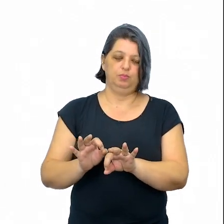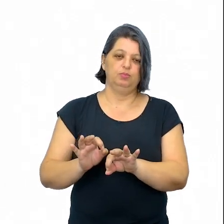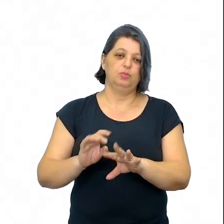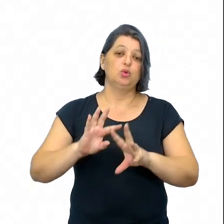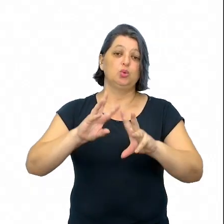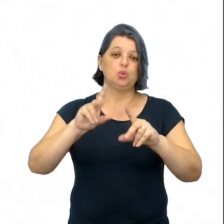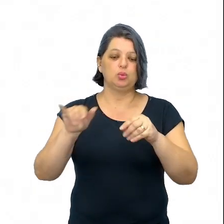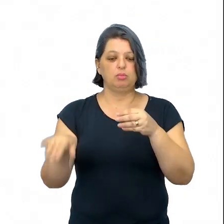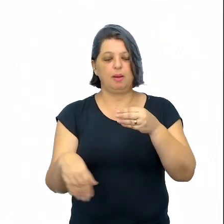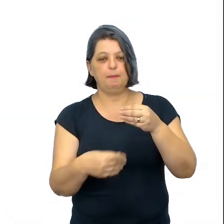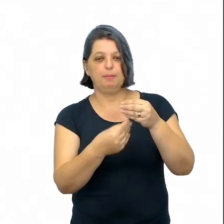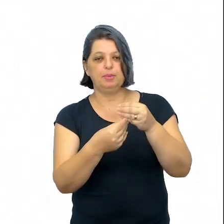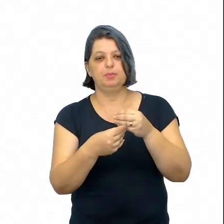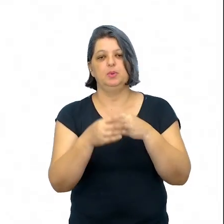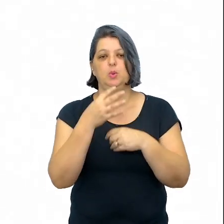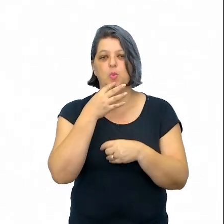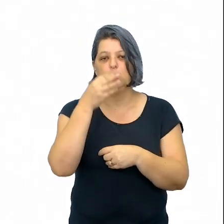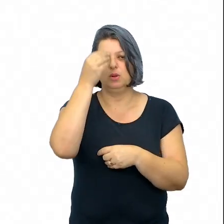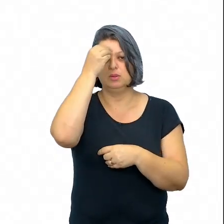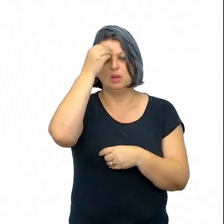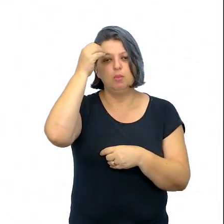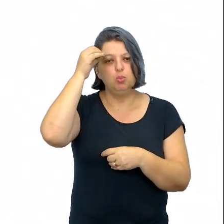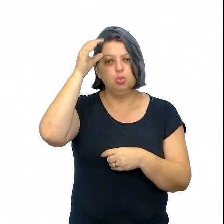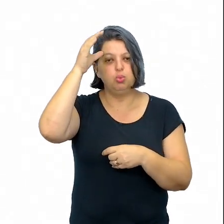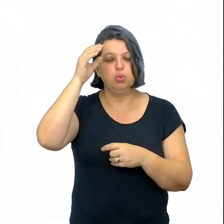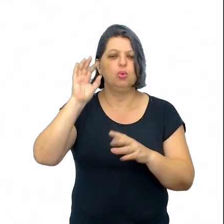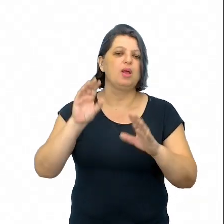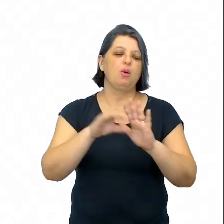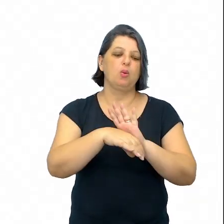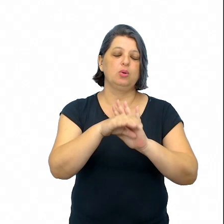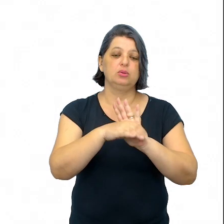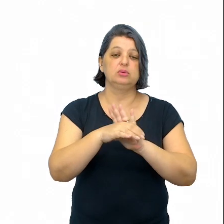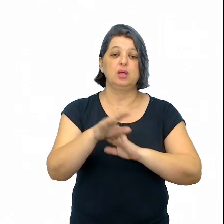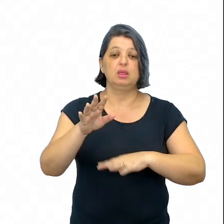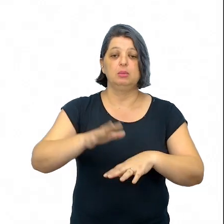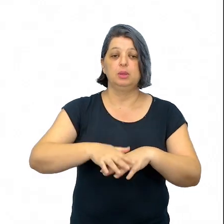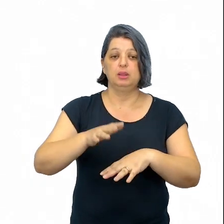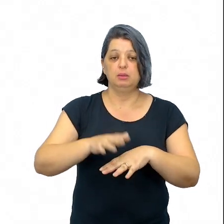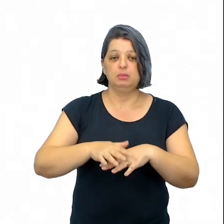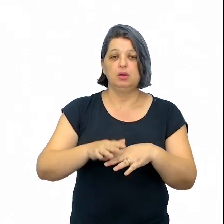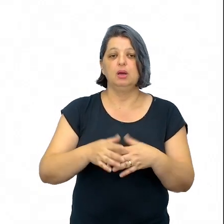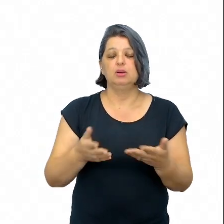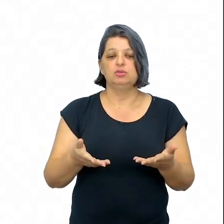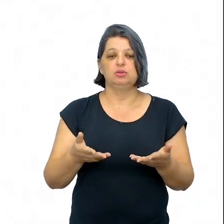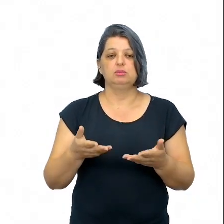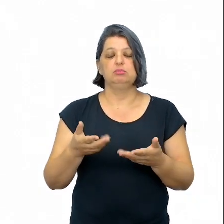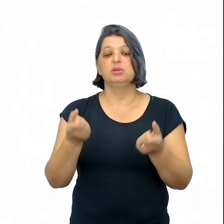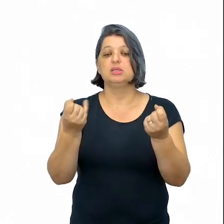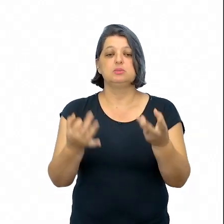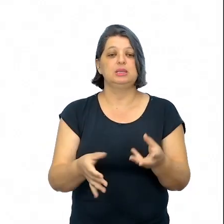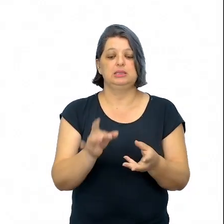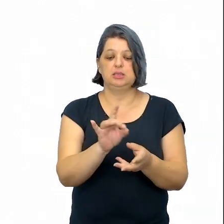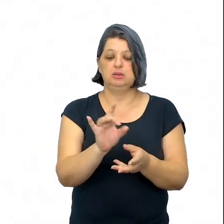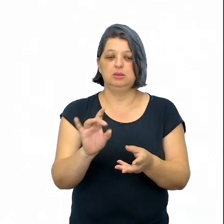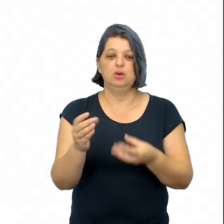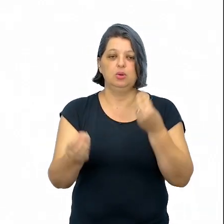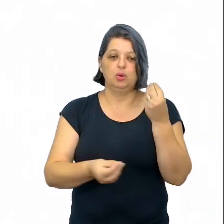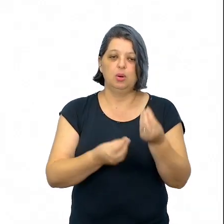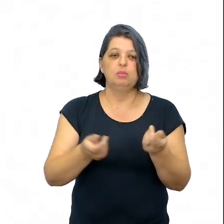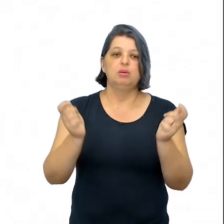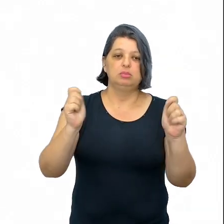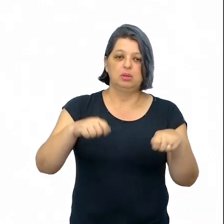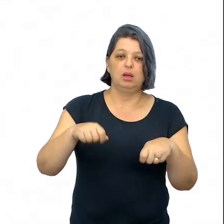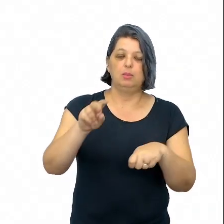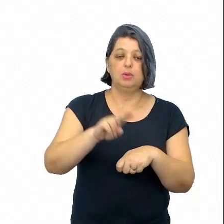o conhecer, o que cada conceito matemático, a justificativa de cada um deles, como eles podem ser